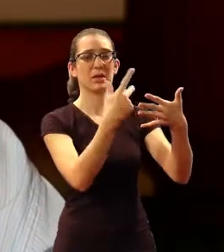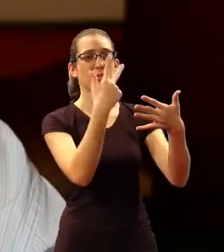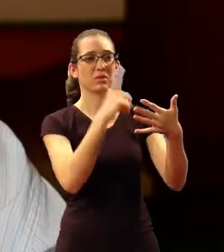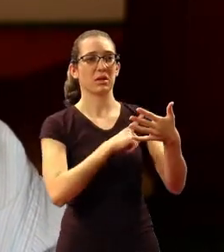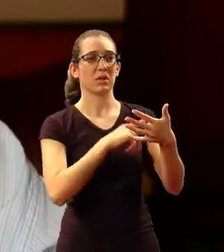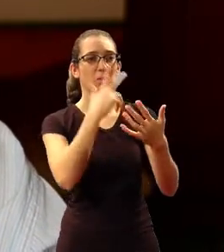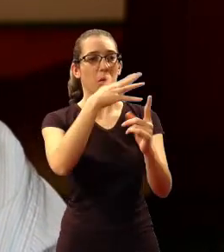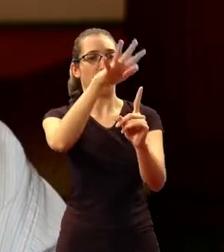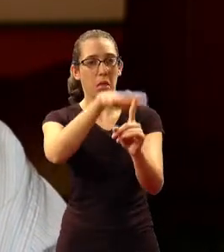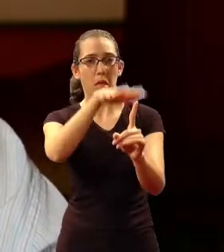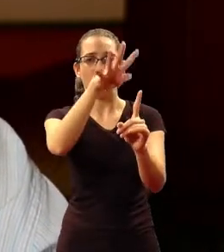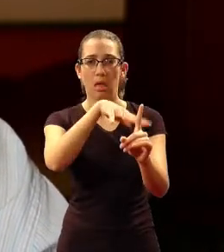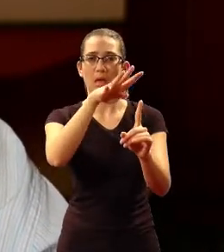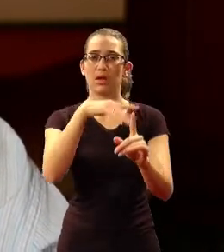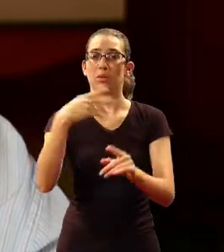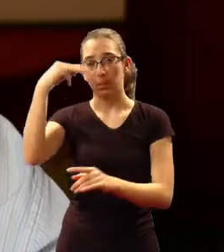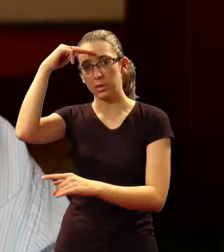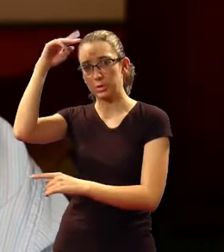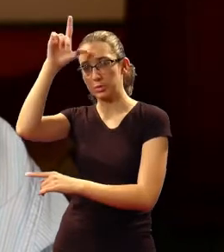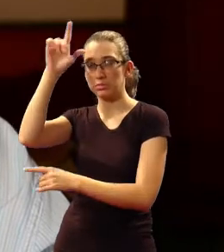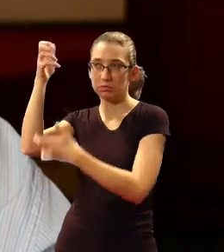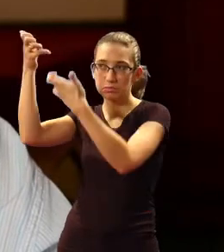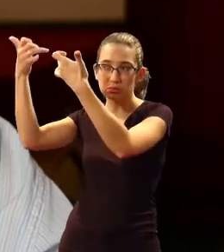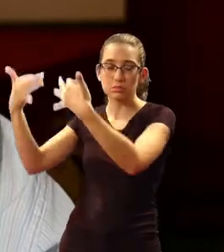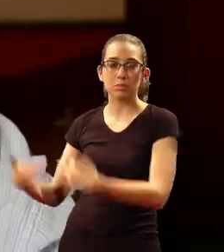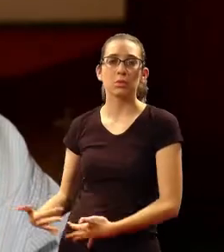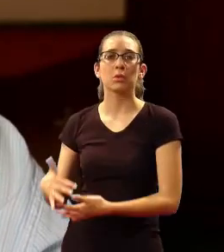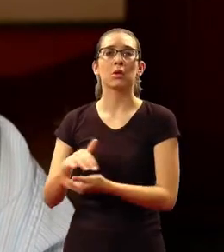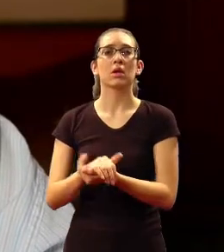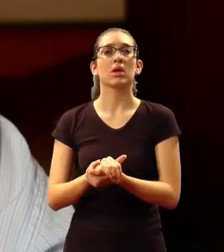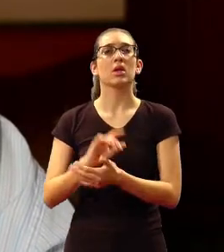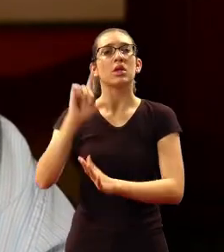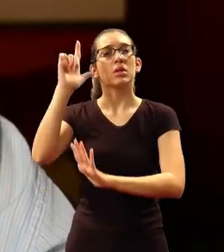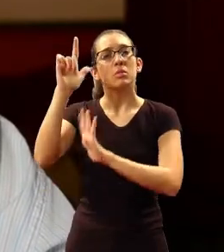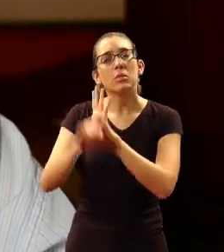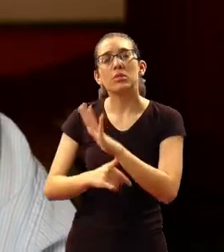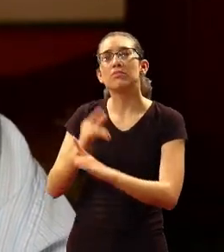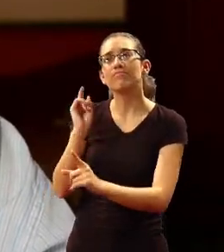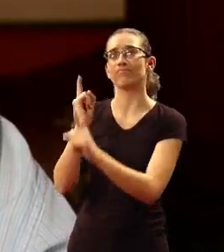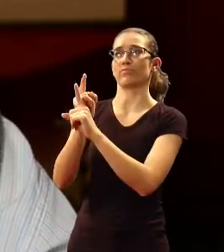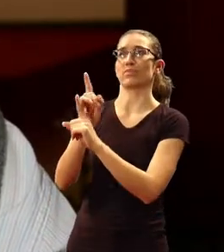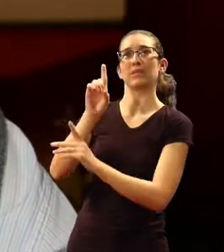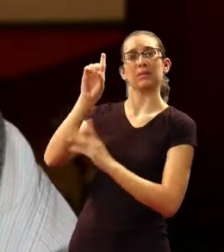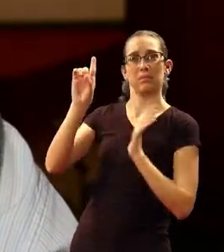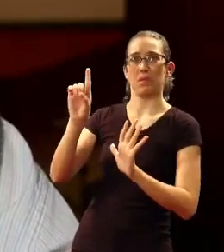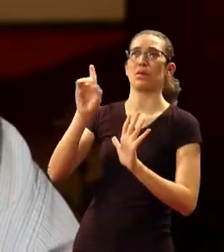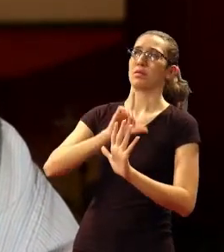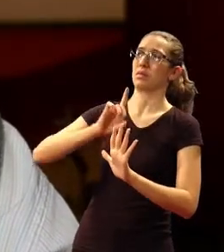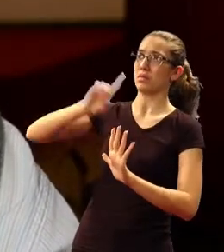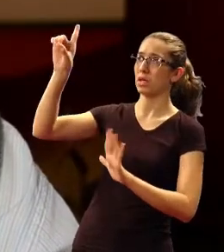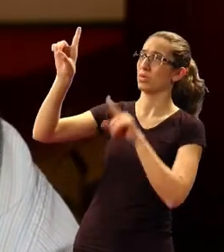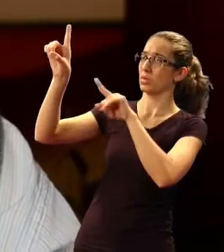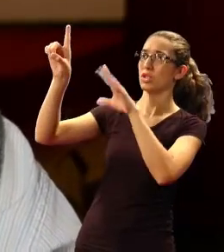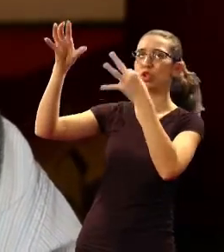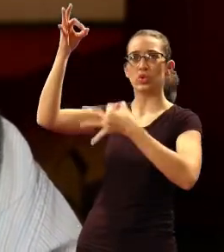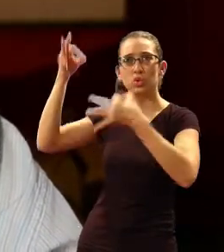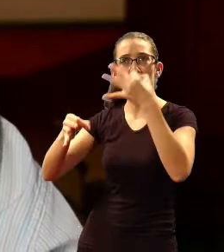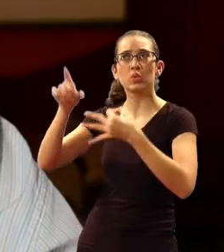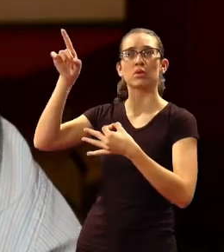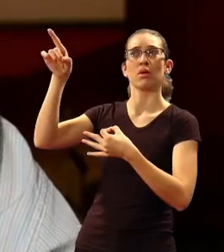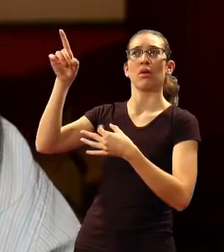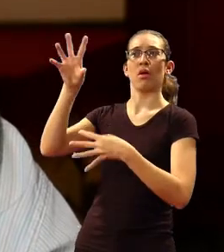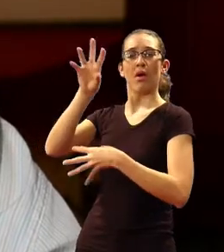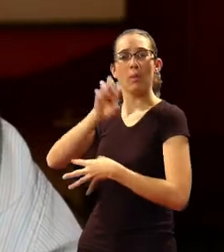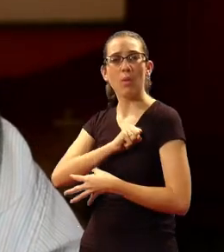Lutero mesmo definia. E com a grande descoberta de um Deus justo, um Deus amoroso